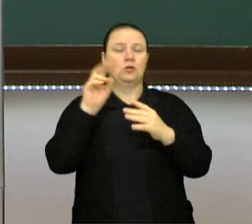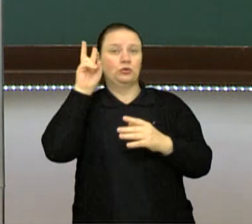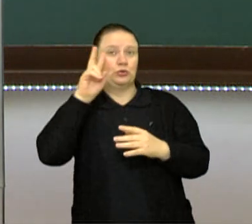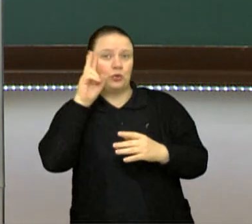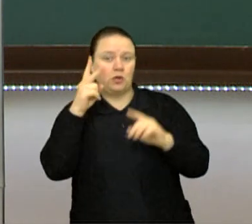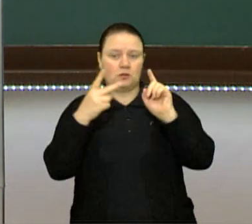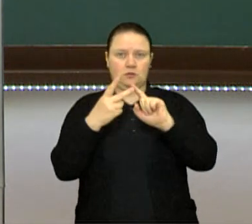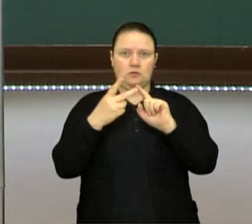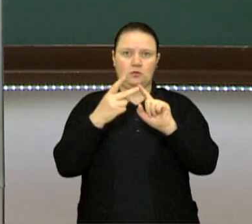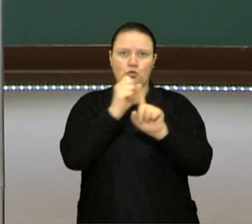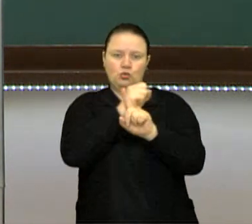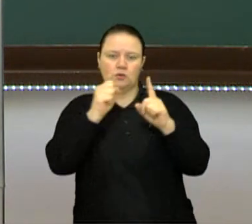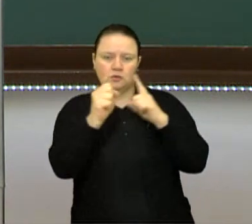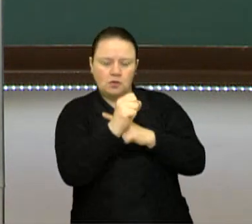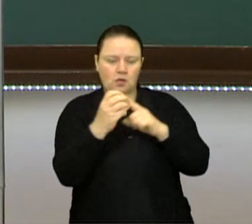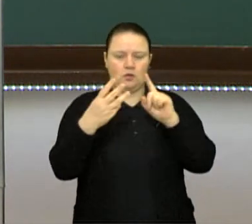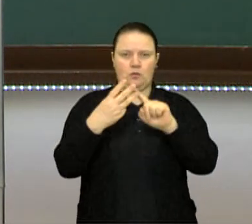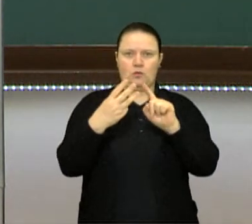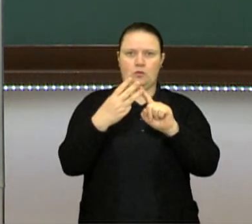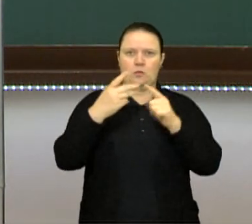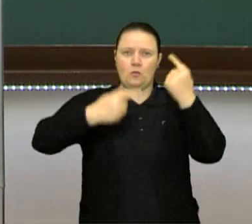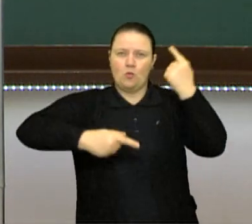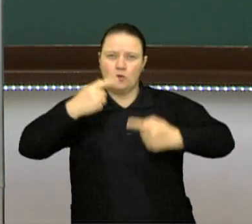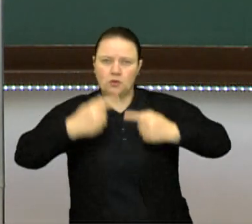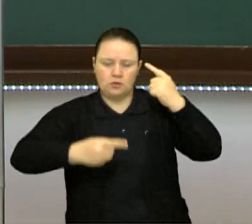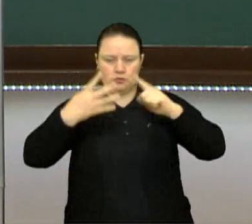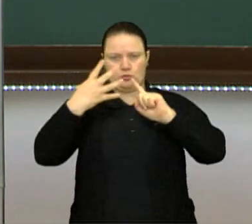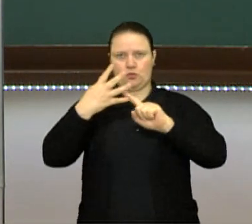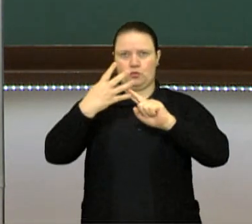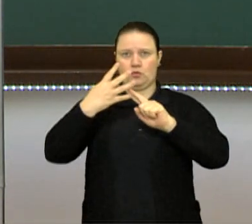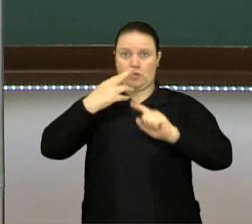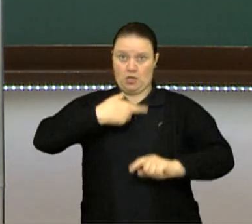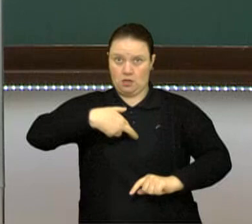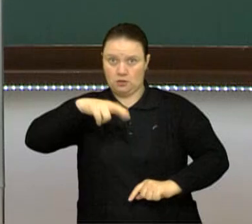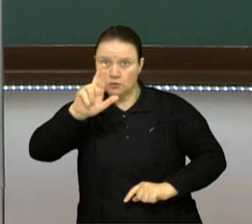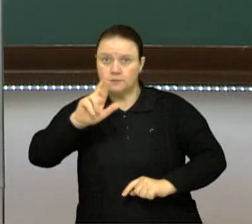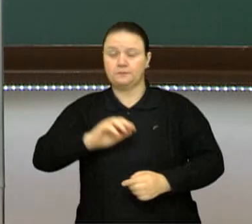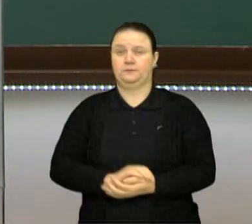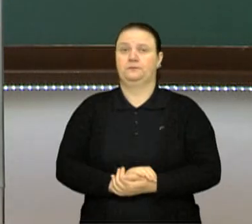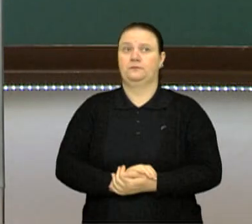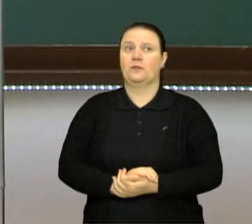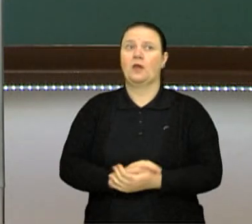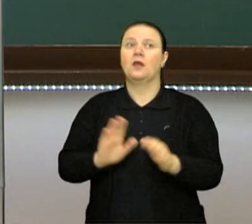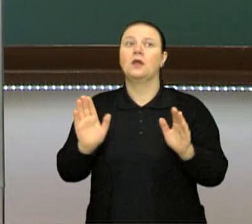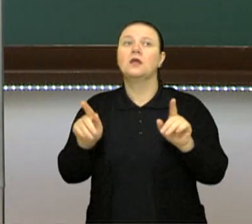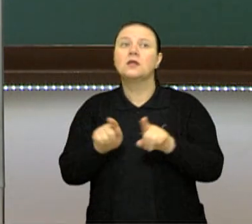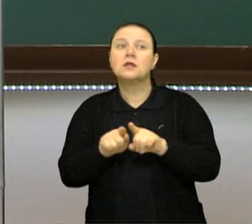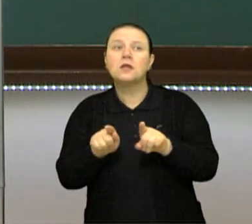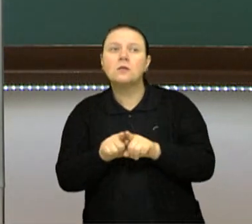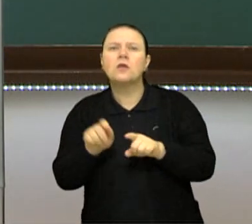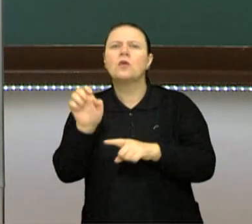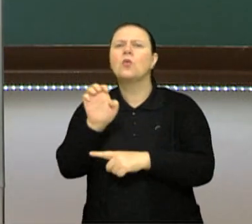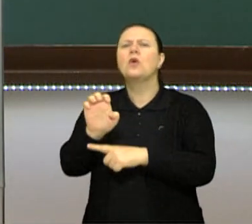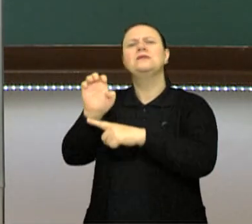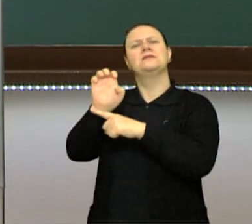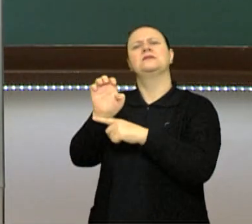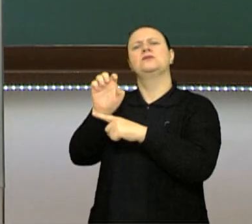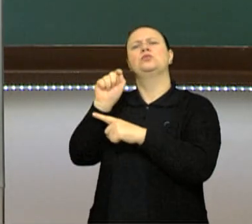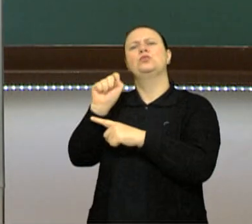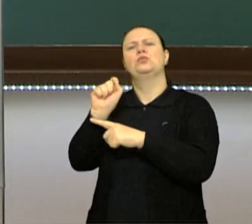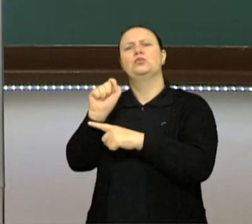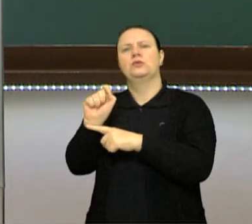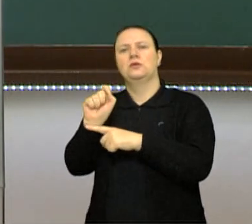religioso. E ainda aparece a palavra Estado, que identifica como sendo uma área com uma organização